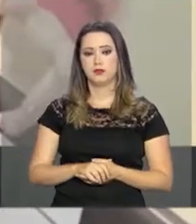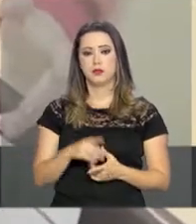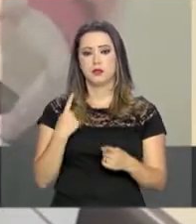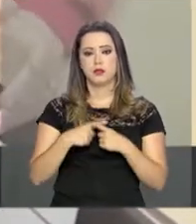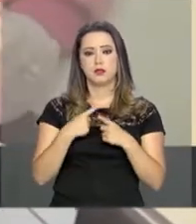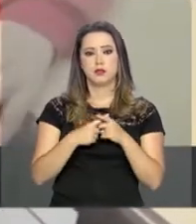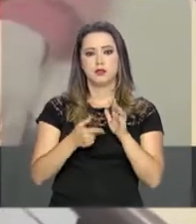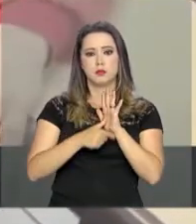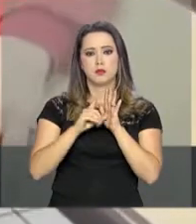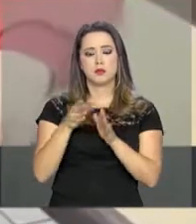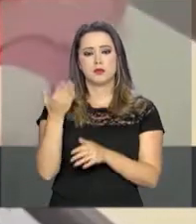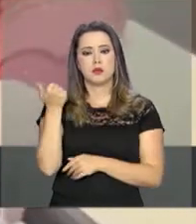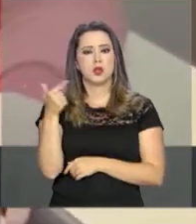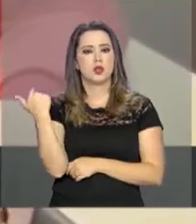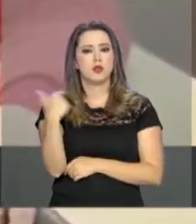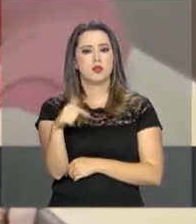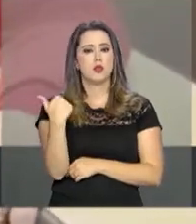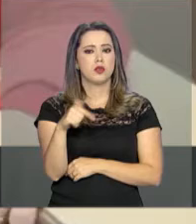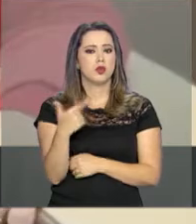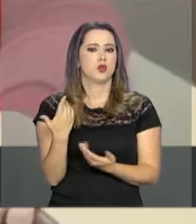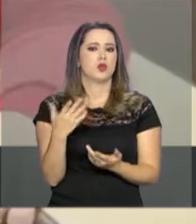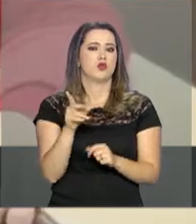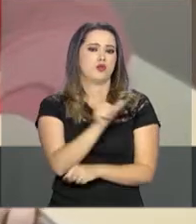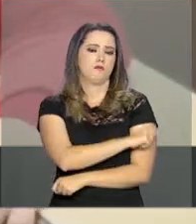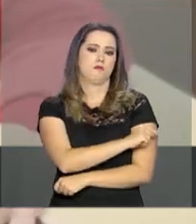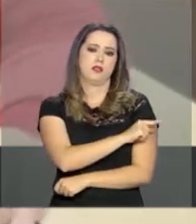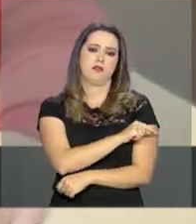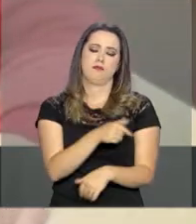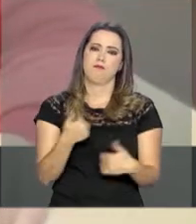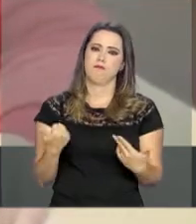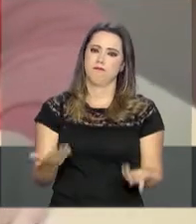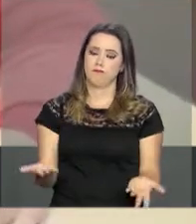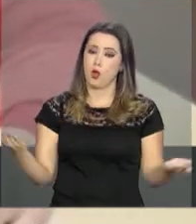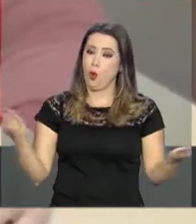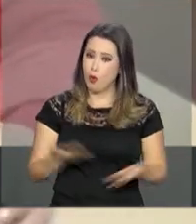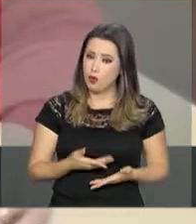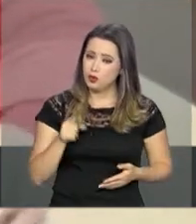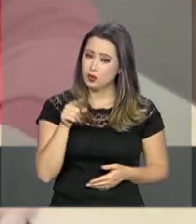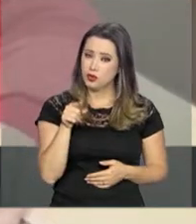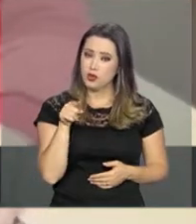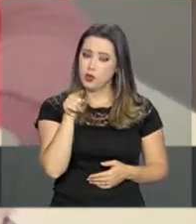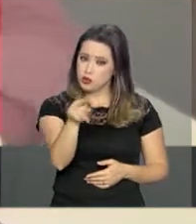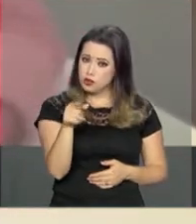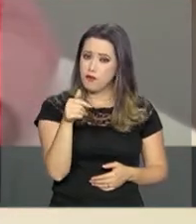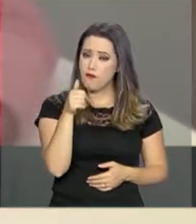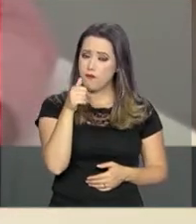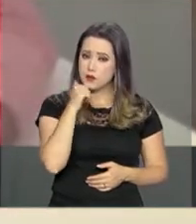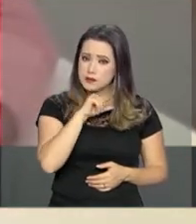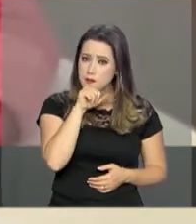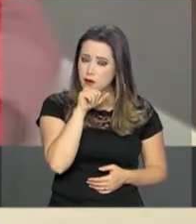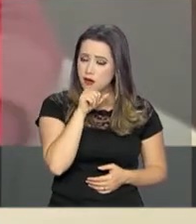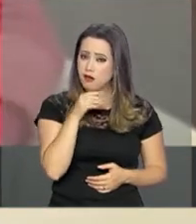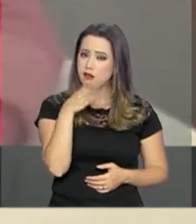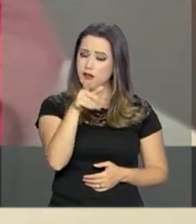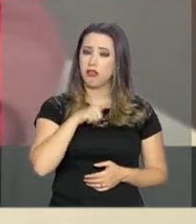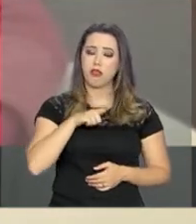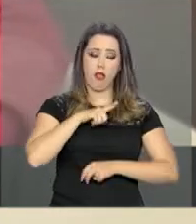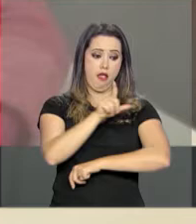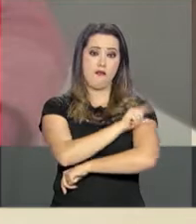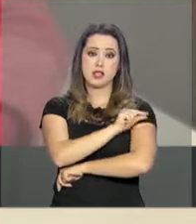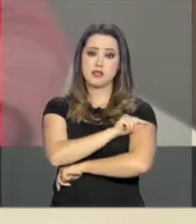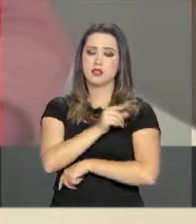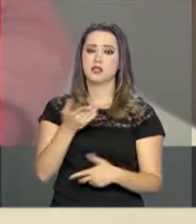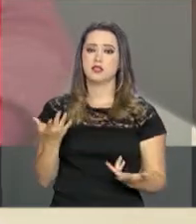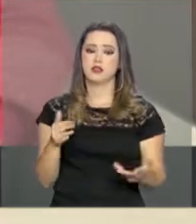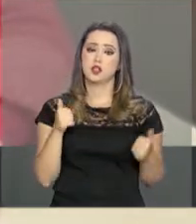porque na época não existia vacina. Hoje você, mãe, tem a